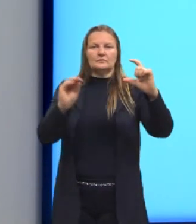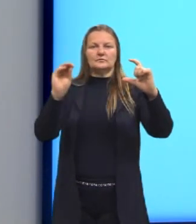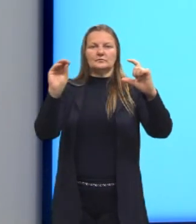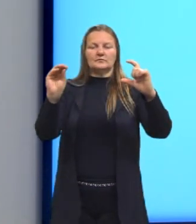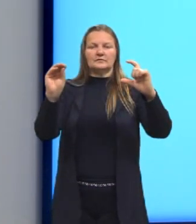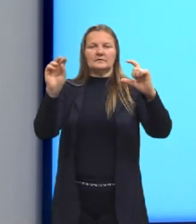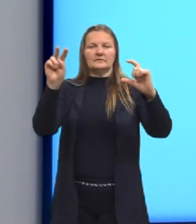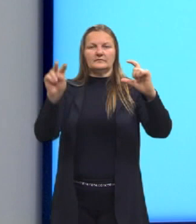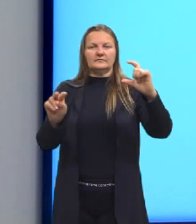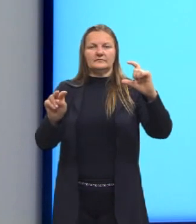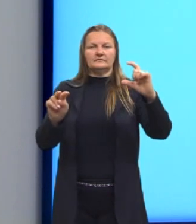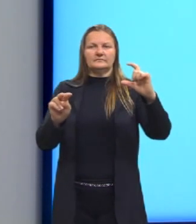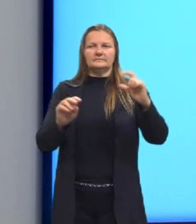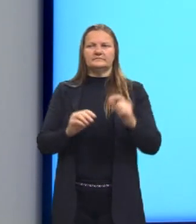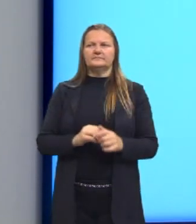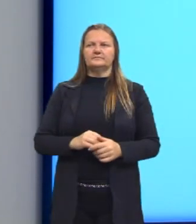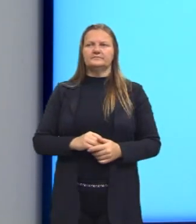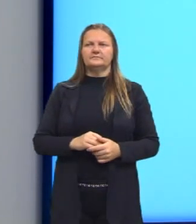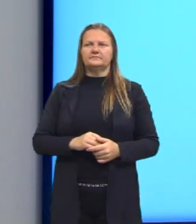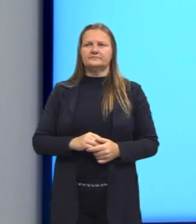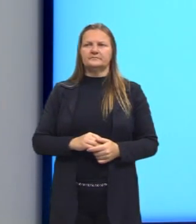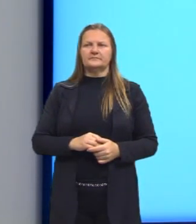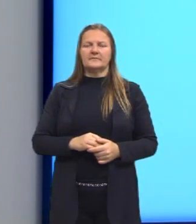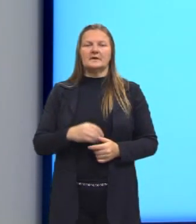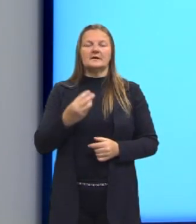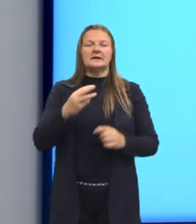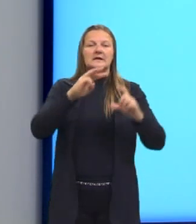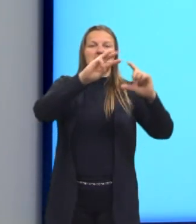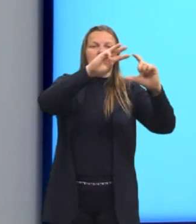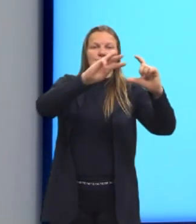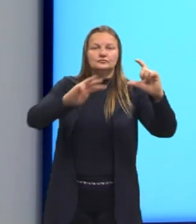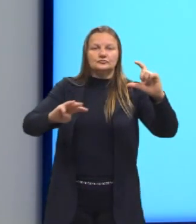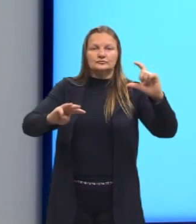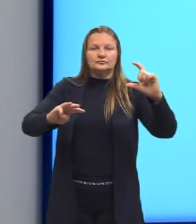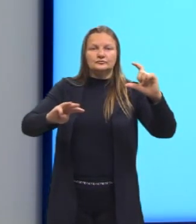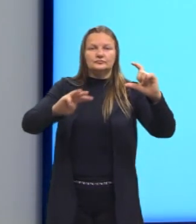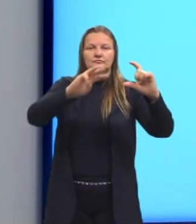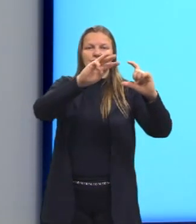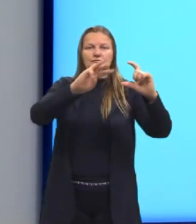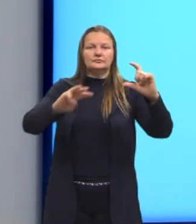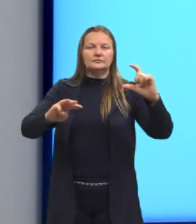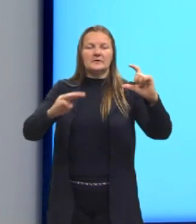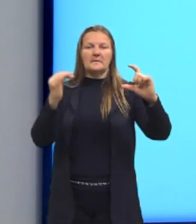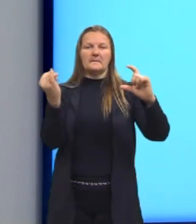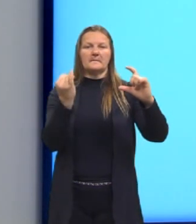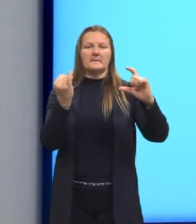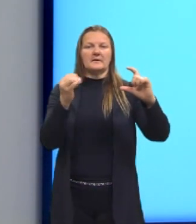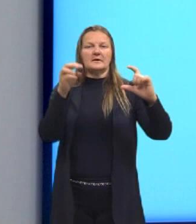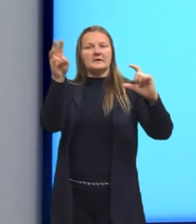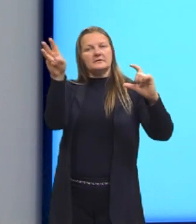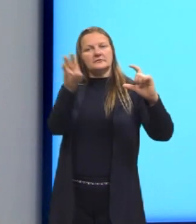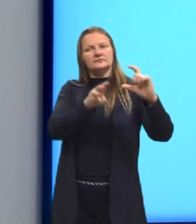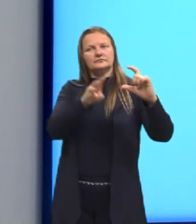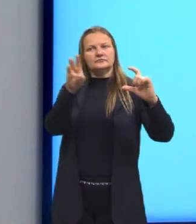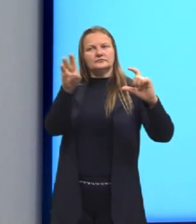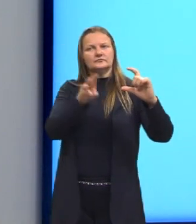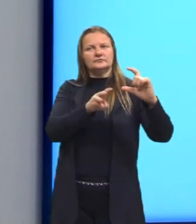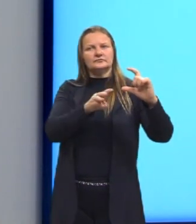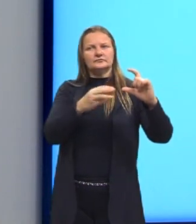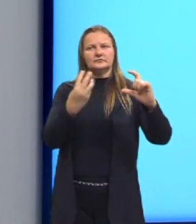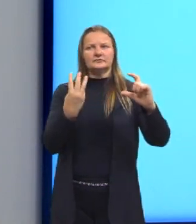nossa matriz, nós vamos ter 3 diagonais principais e 3